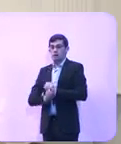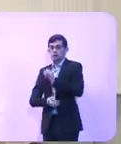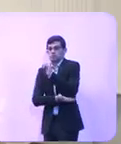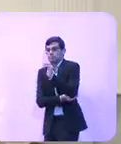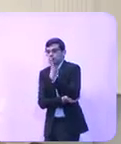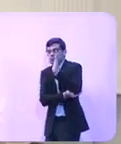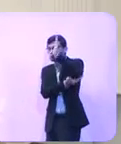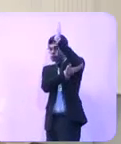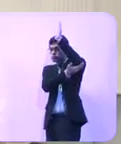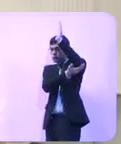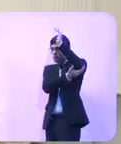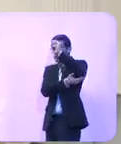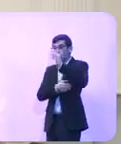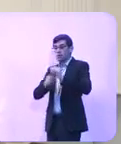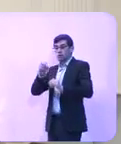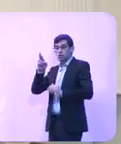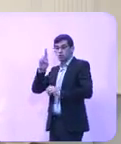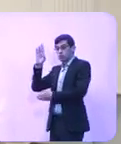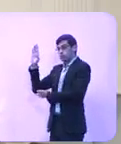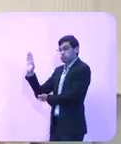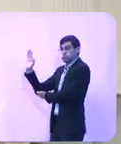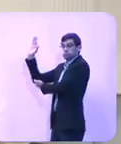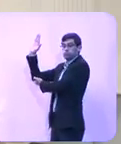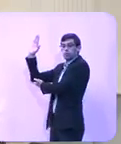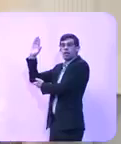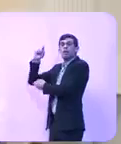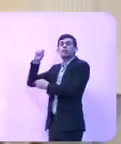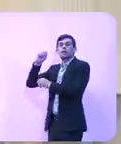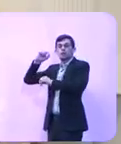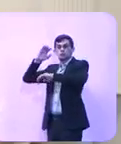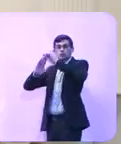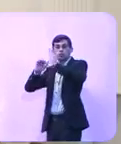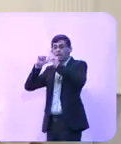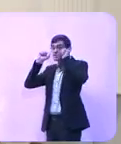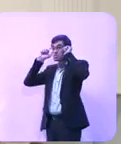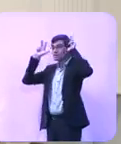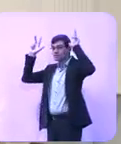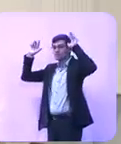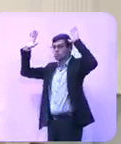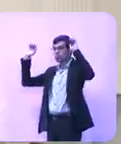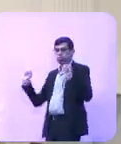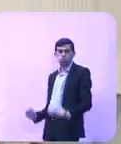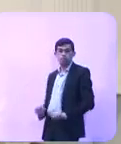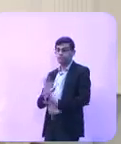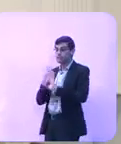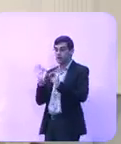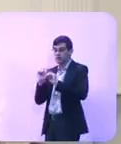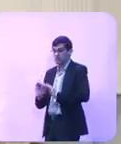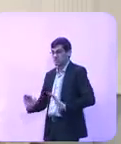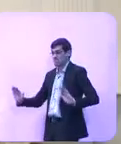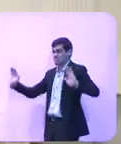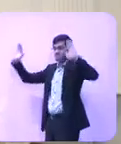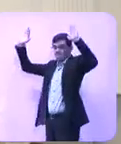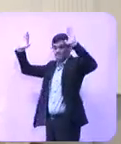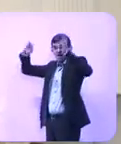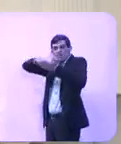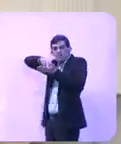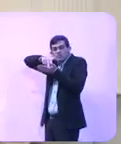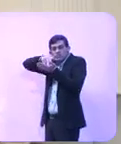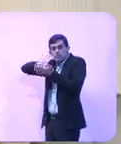de Moisés, um dos braços de Moisés, para que os braços de Moisés não baixassem, que ele não